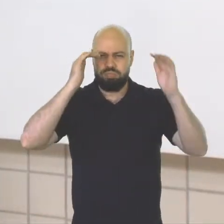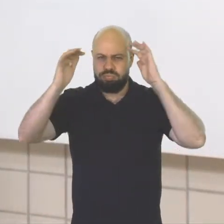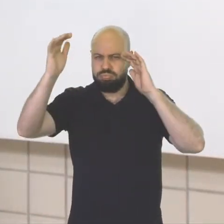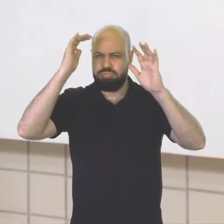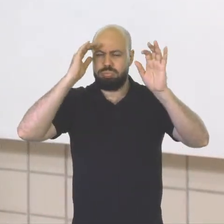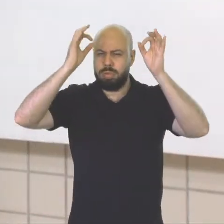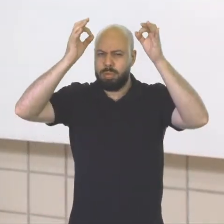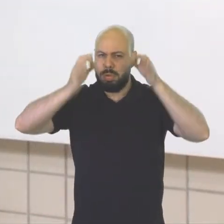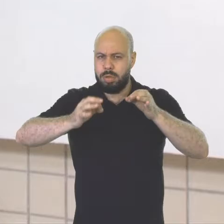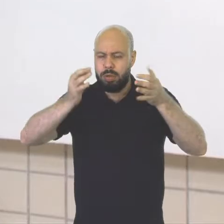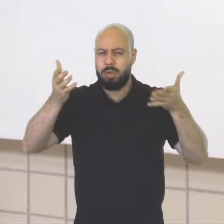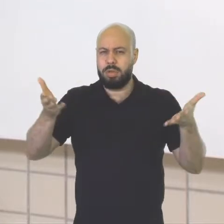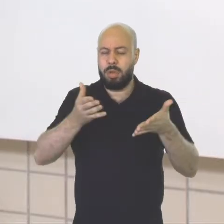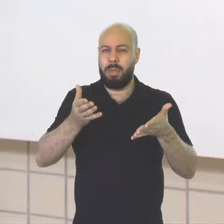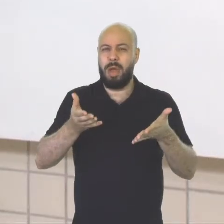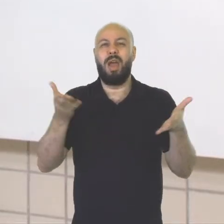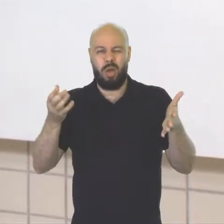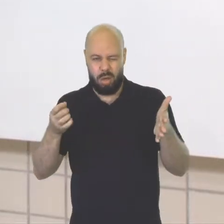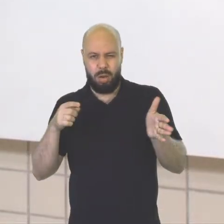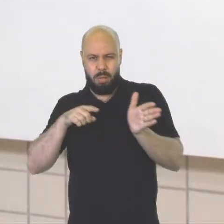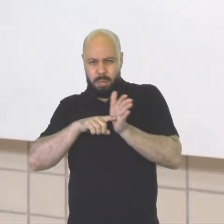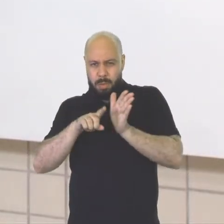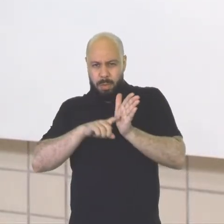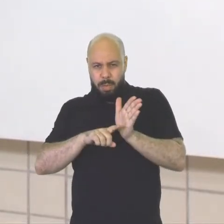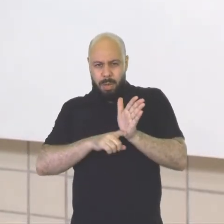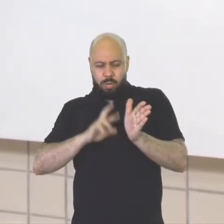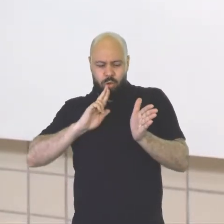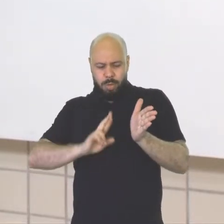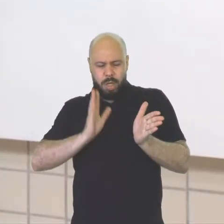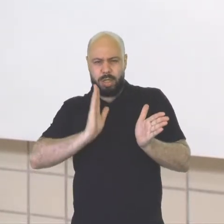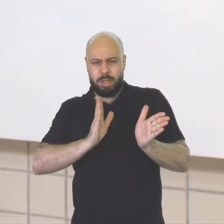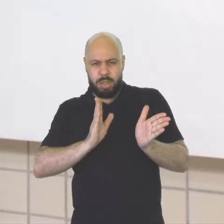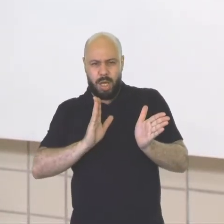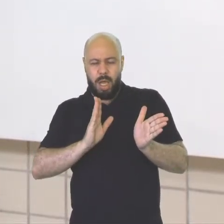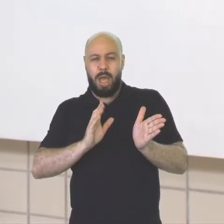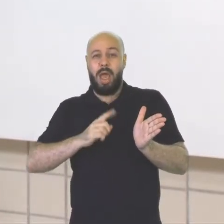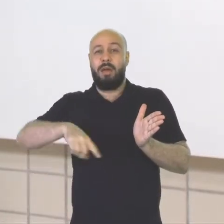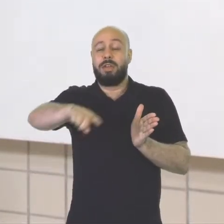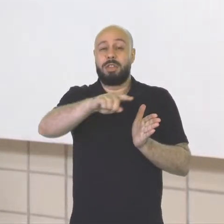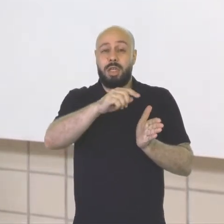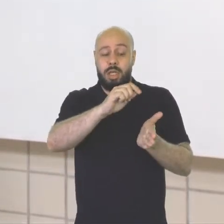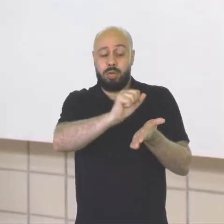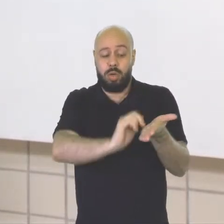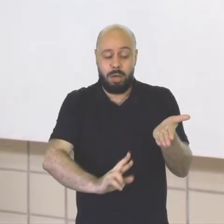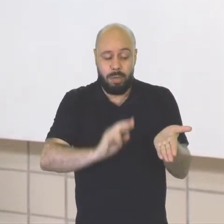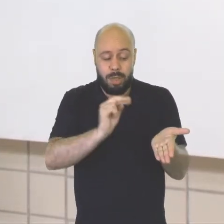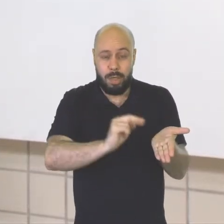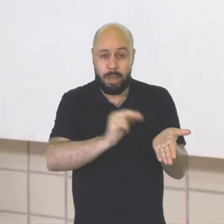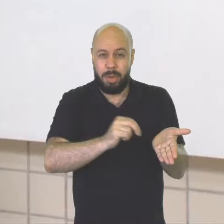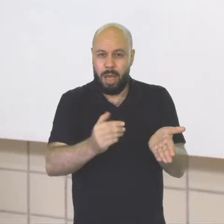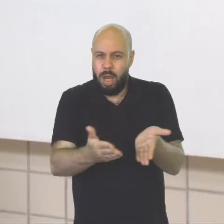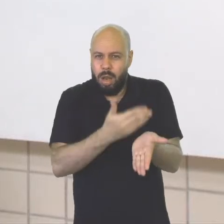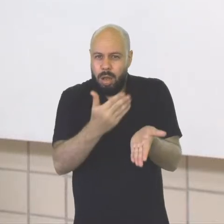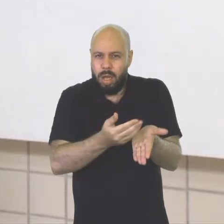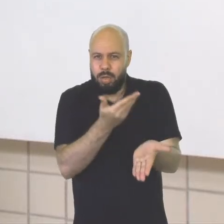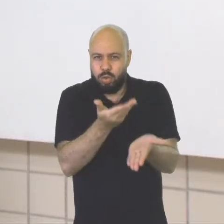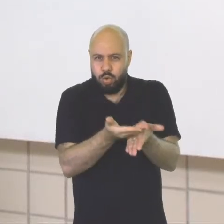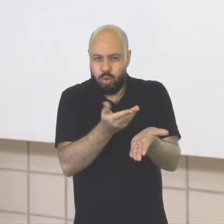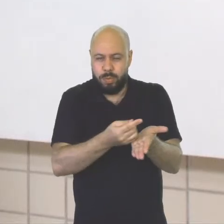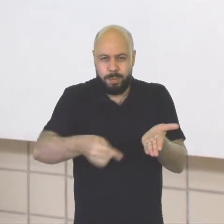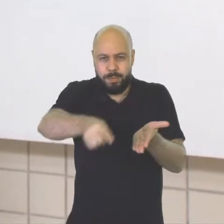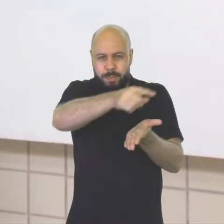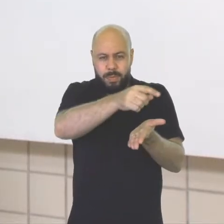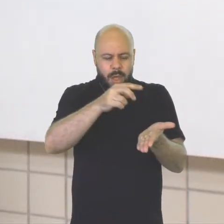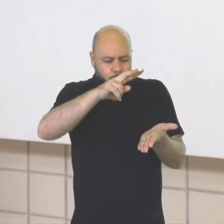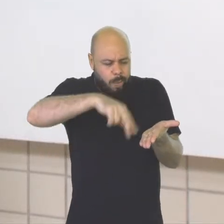nós fizemos esses questionamentos e respondemos logo em seguida, que vocês façam a mesma coisa no caderno de estudo. Leiam